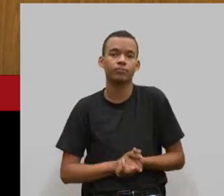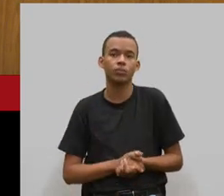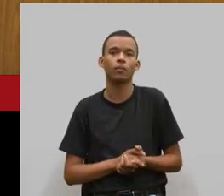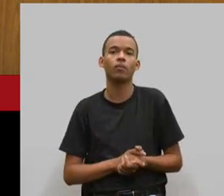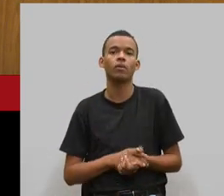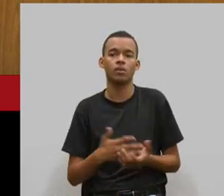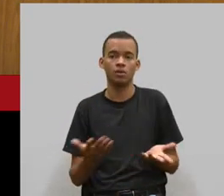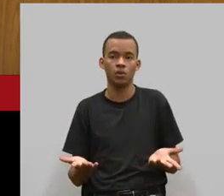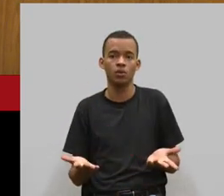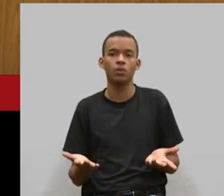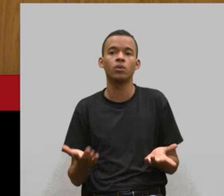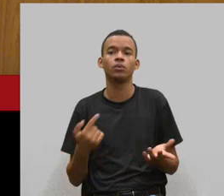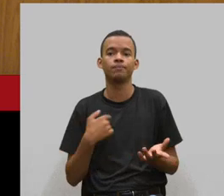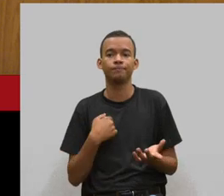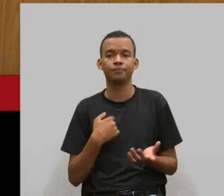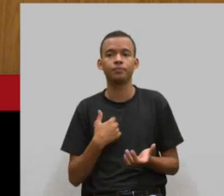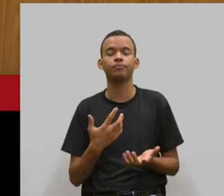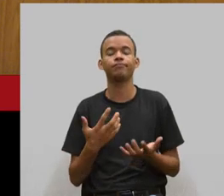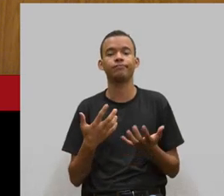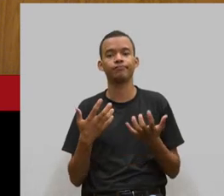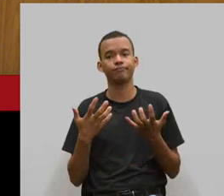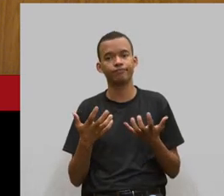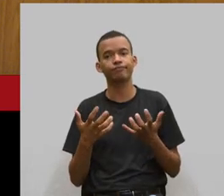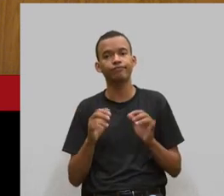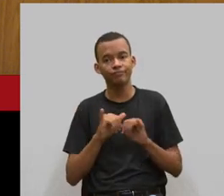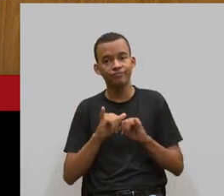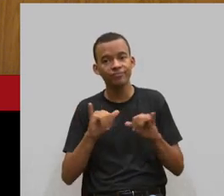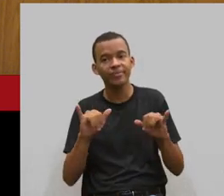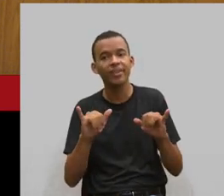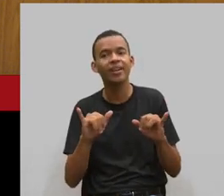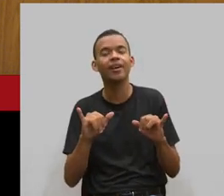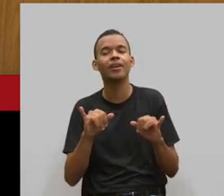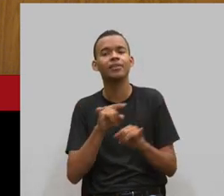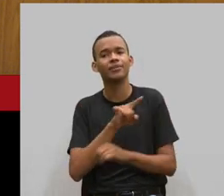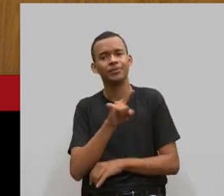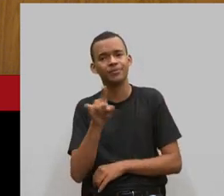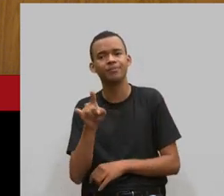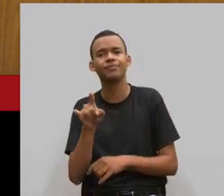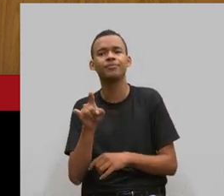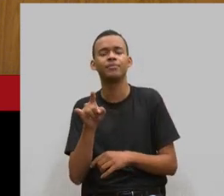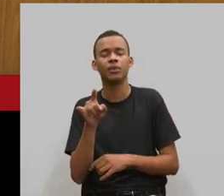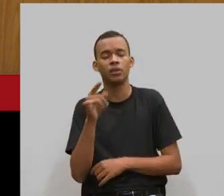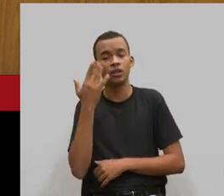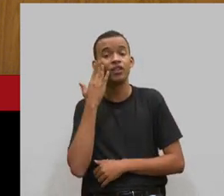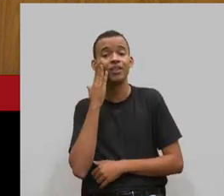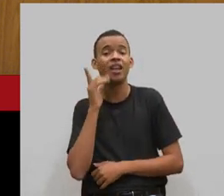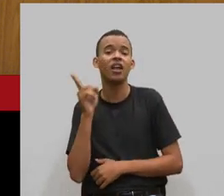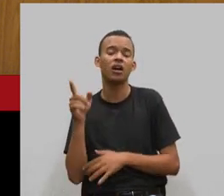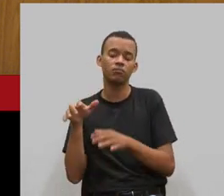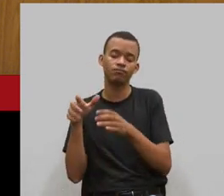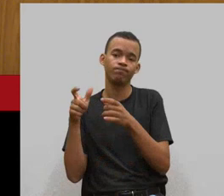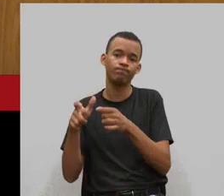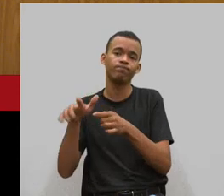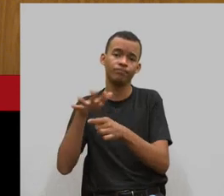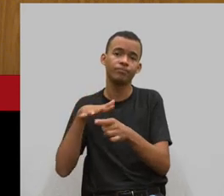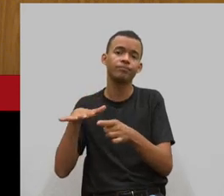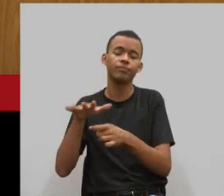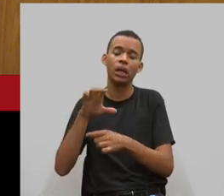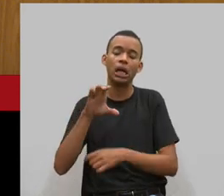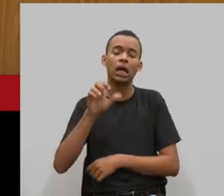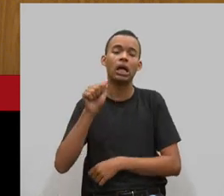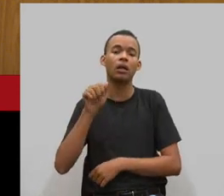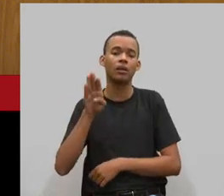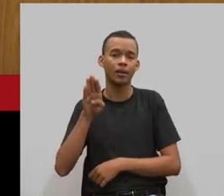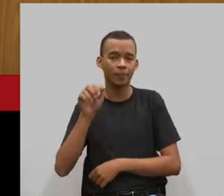comunidade a gente precisa de acessibilidade a gente precisa de cuidados e a gente precisa de